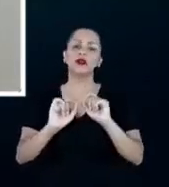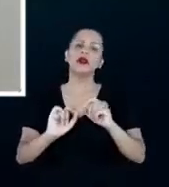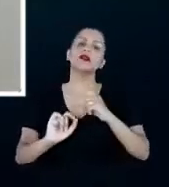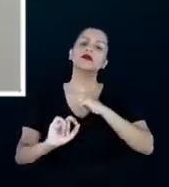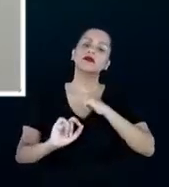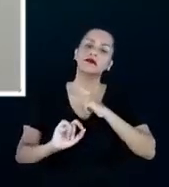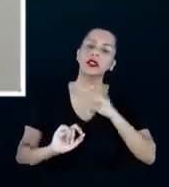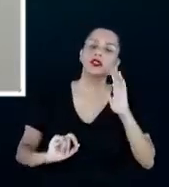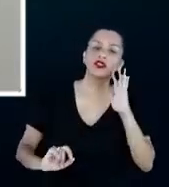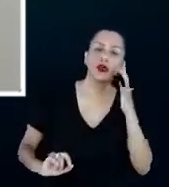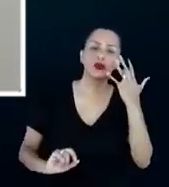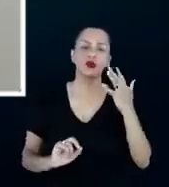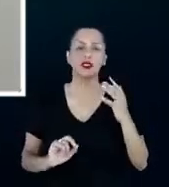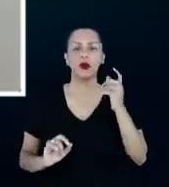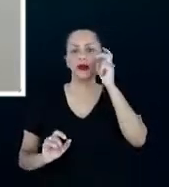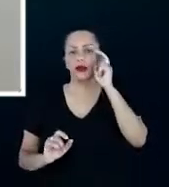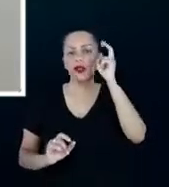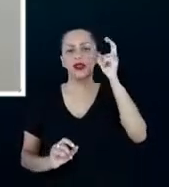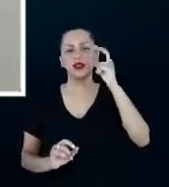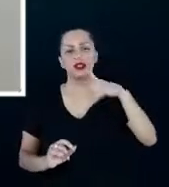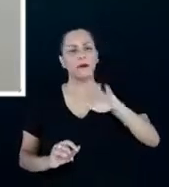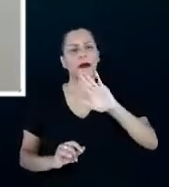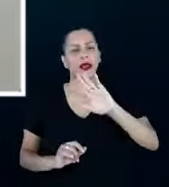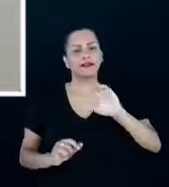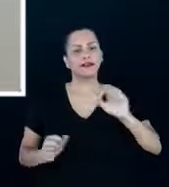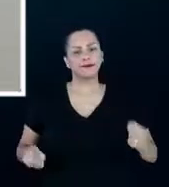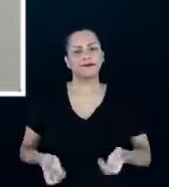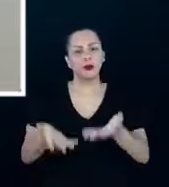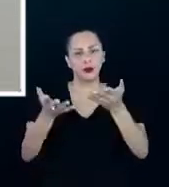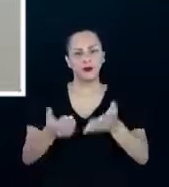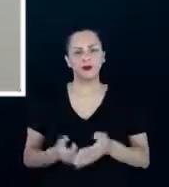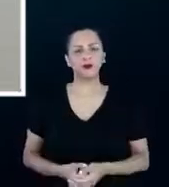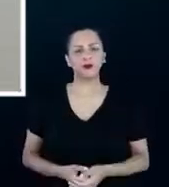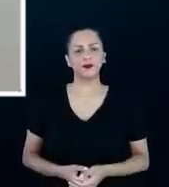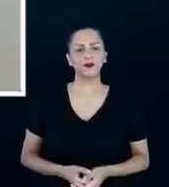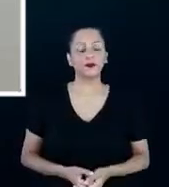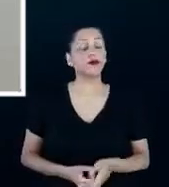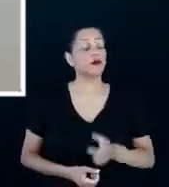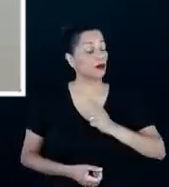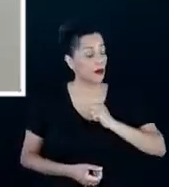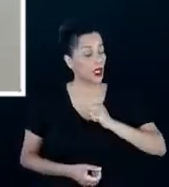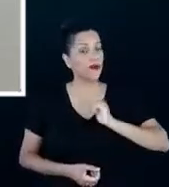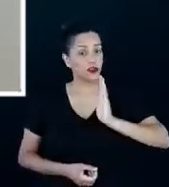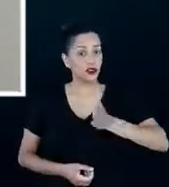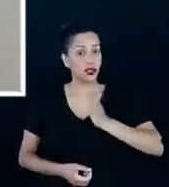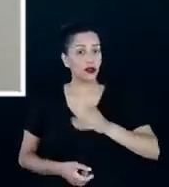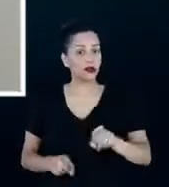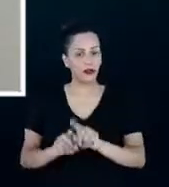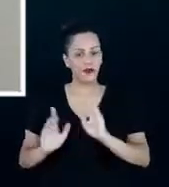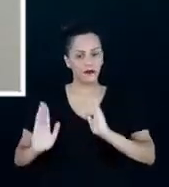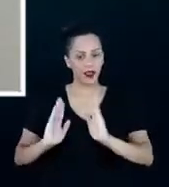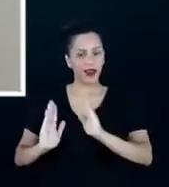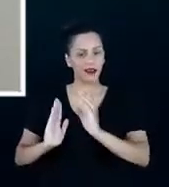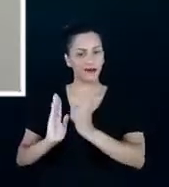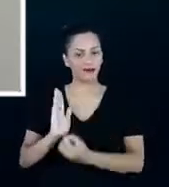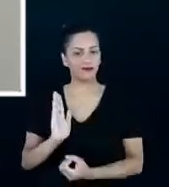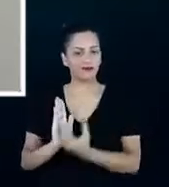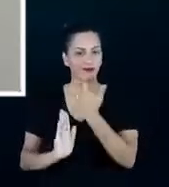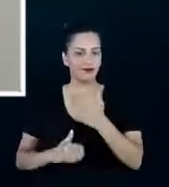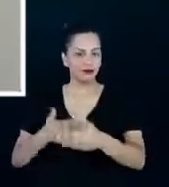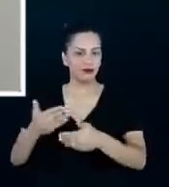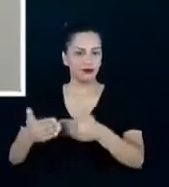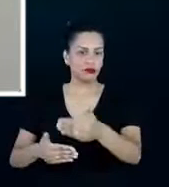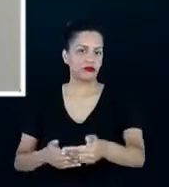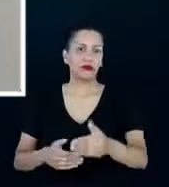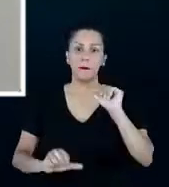soluções mais inteligentes para isso. A gente teve, já, né, nessa fase da implementação, uma mudança de paradigma